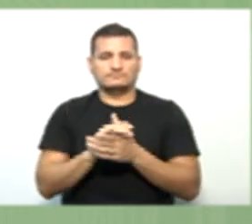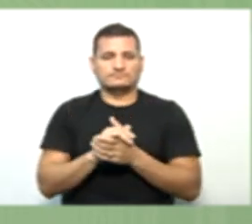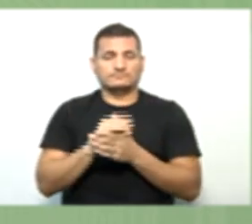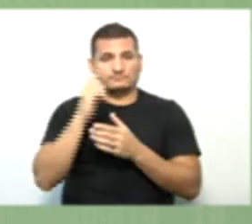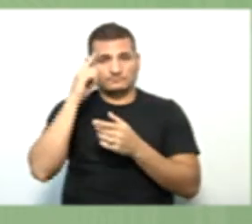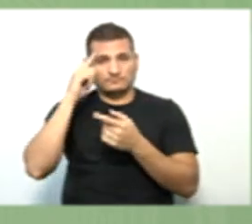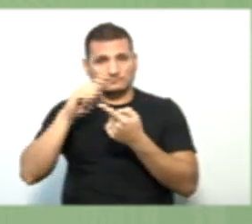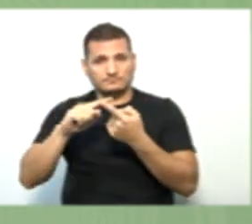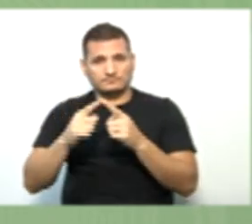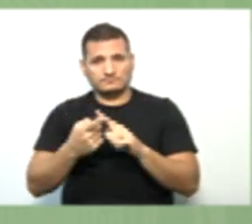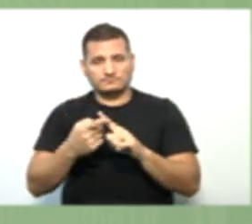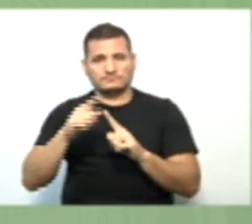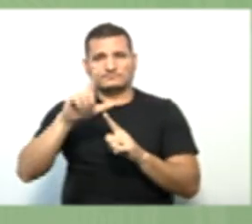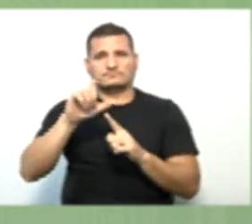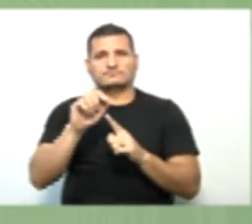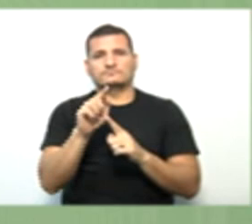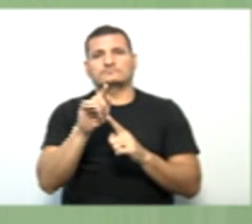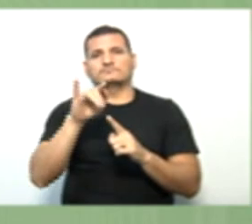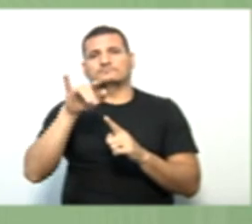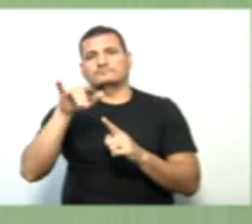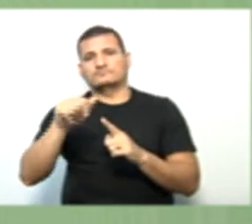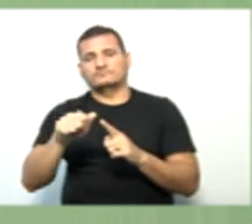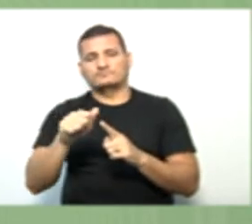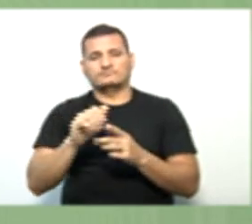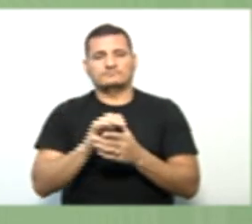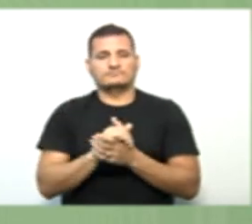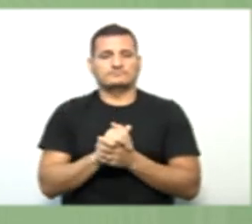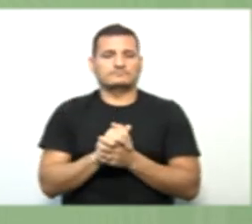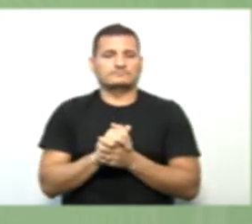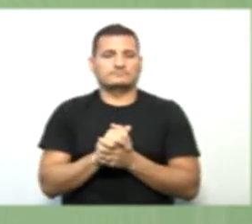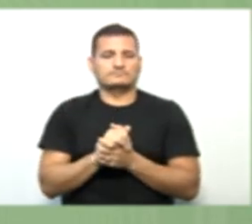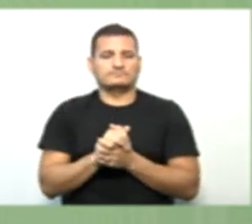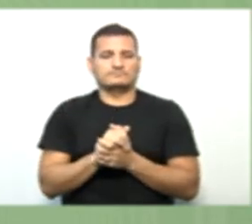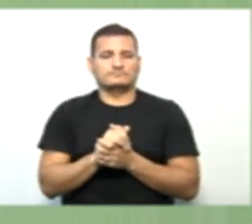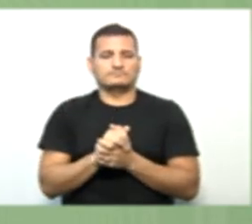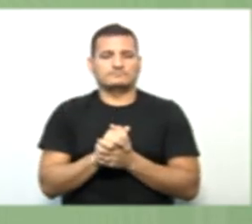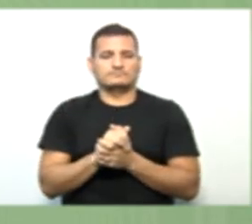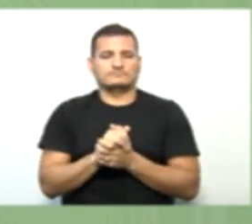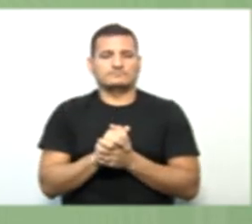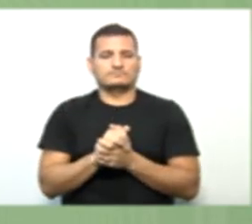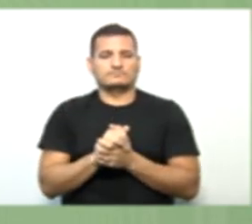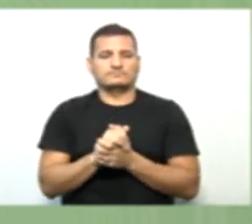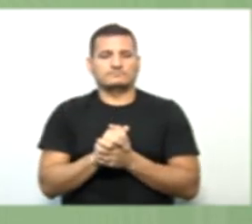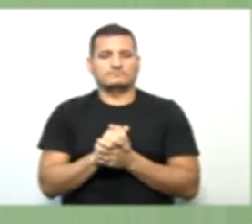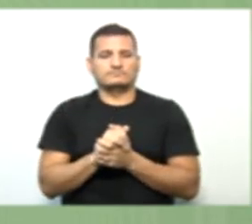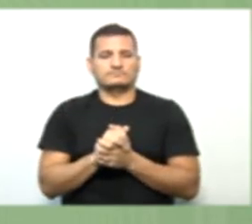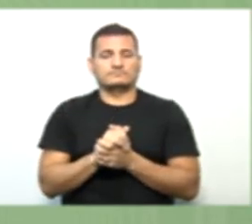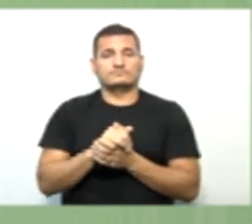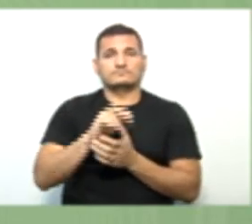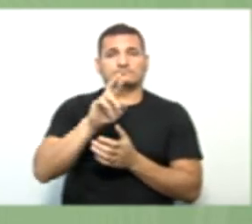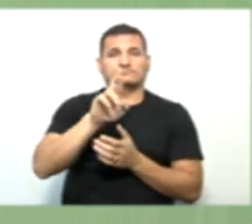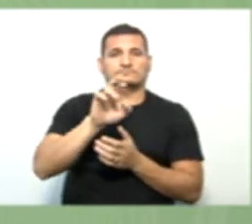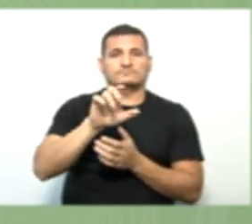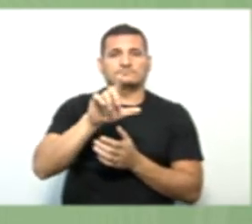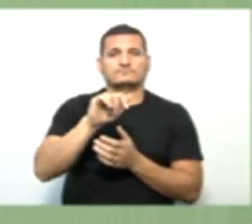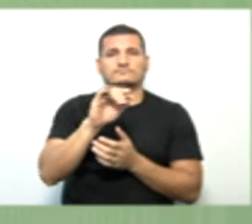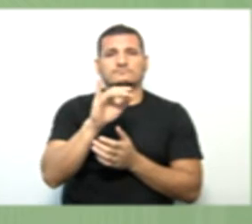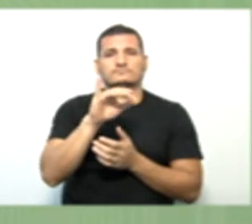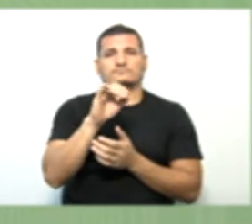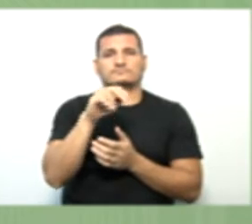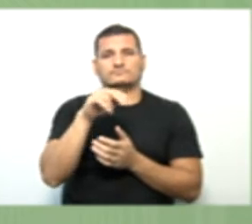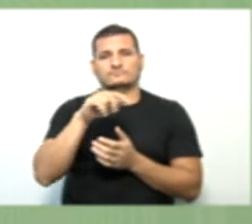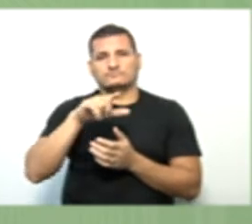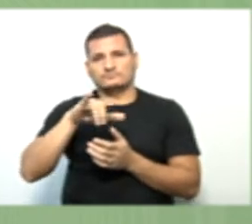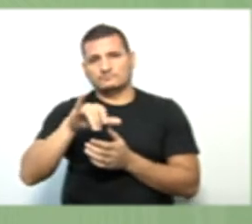aquelas que têm o not, o and e o or. Então, as expressões relacionais e lógicas, elas servem para retornar valores que